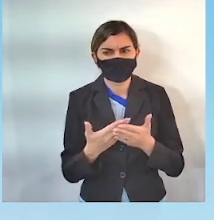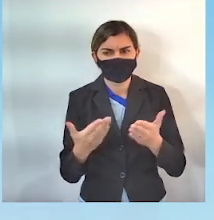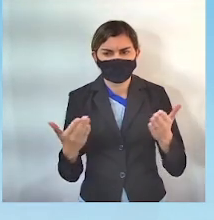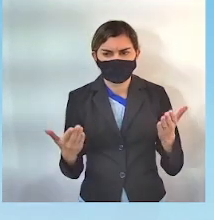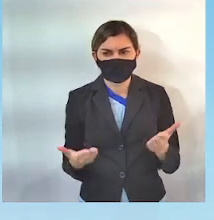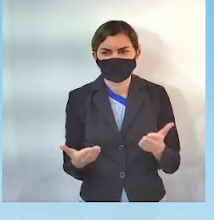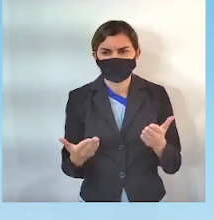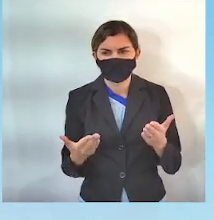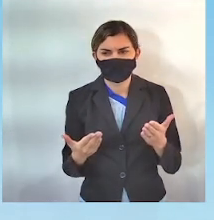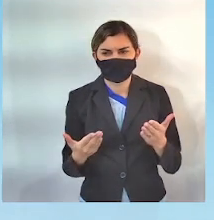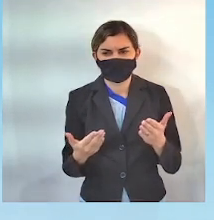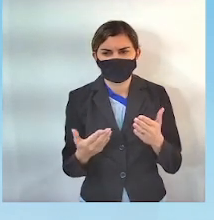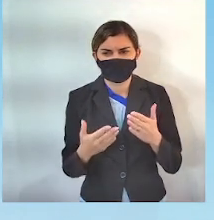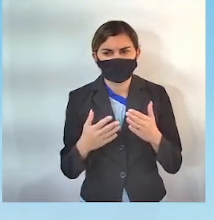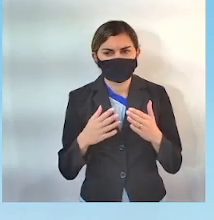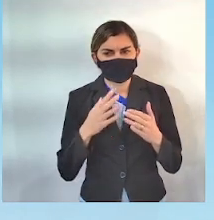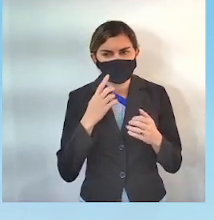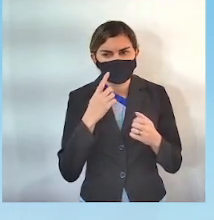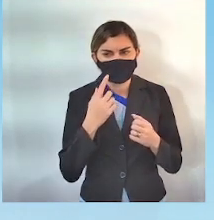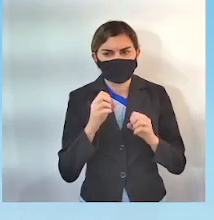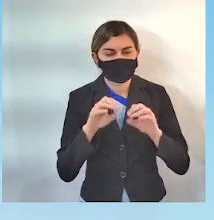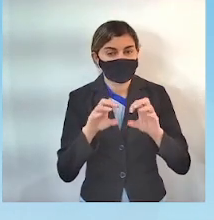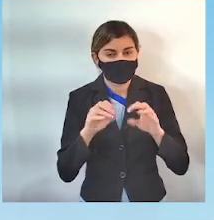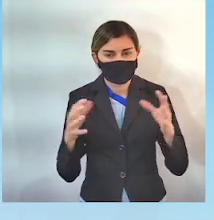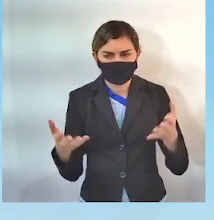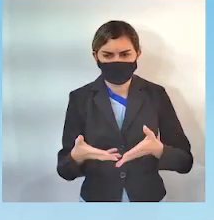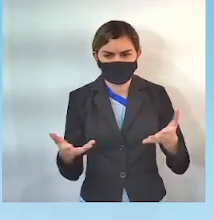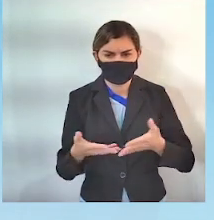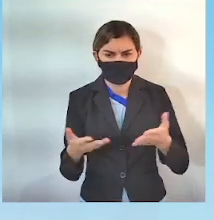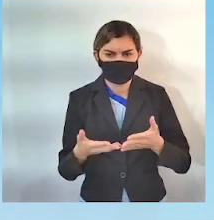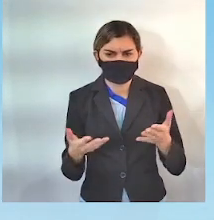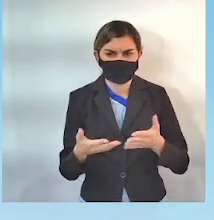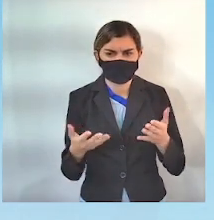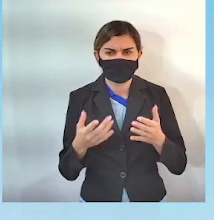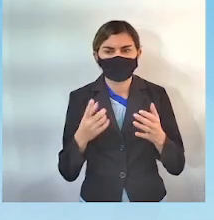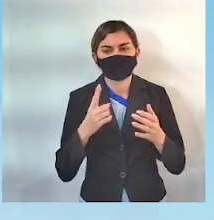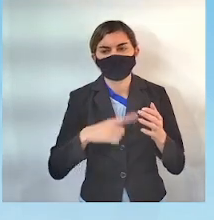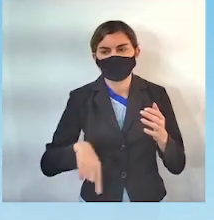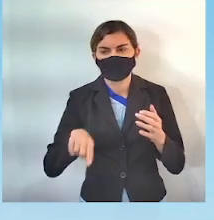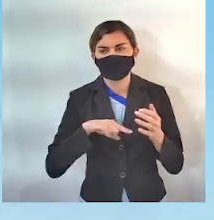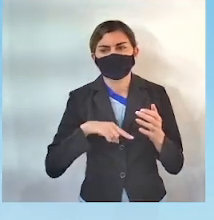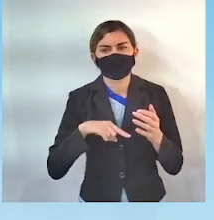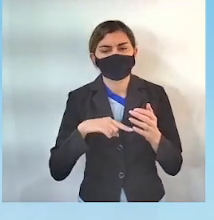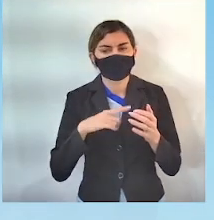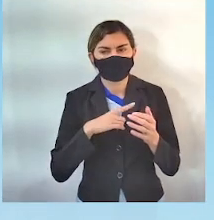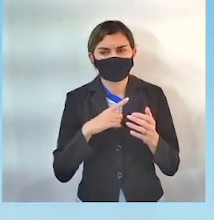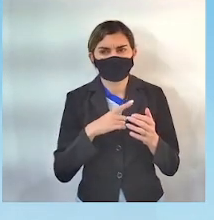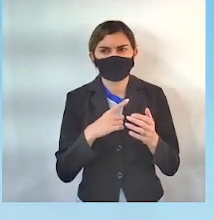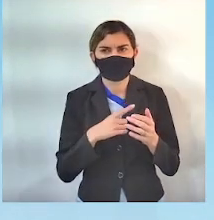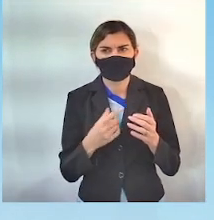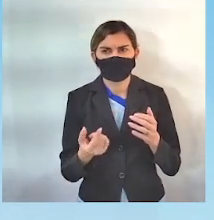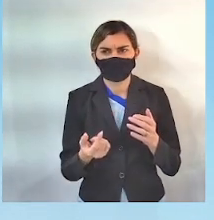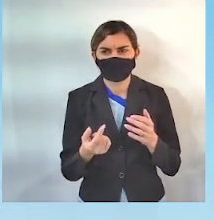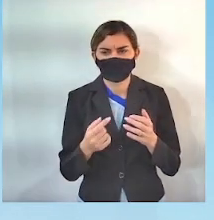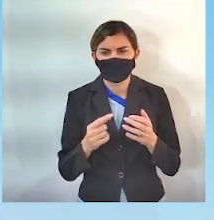pronto? E na aula de hoje nós vamos ter como